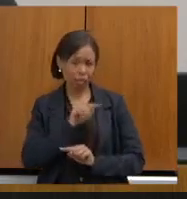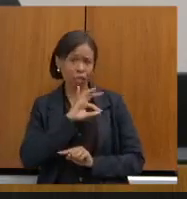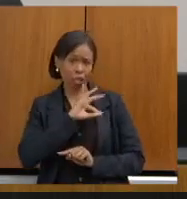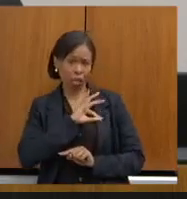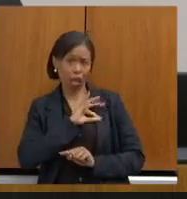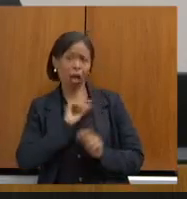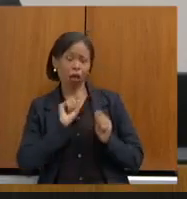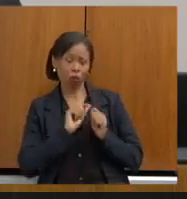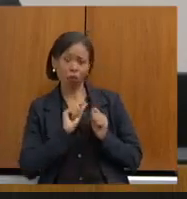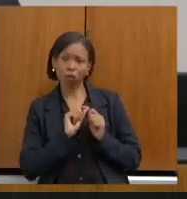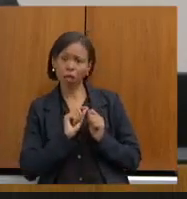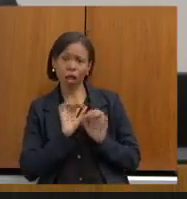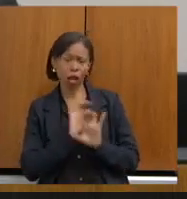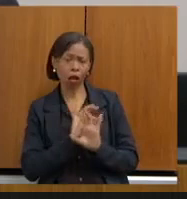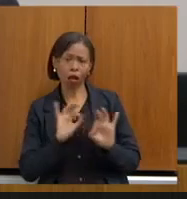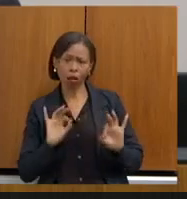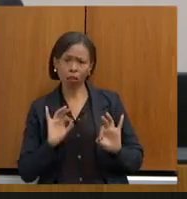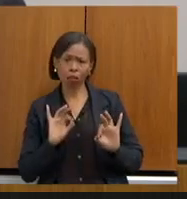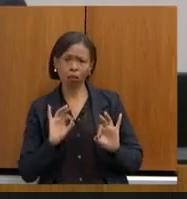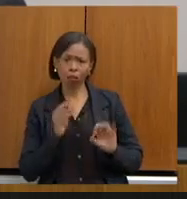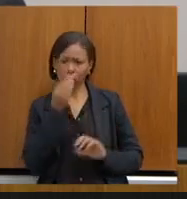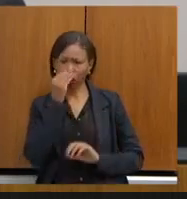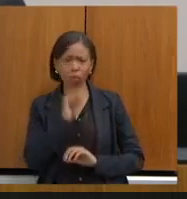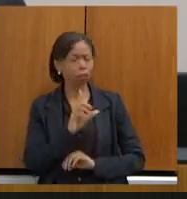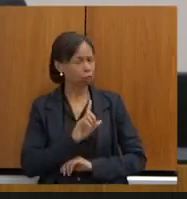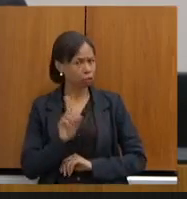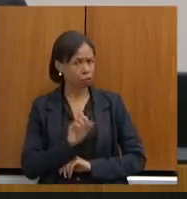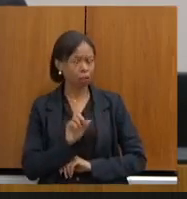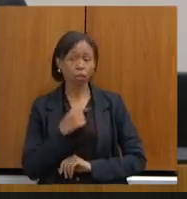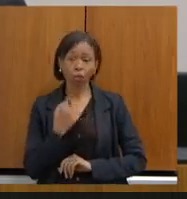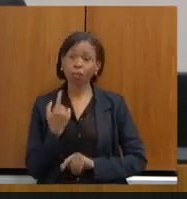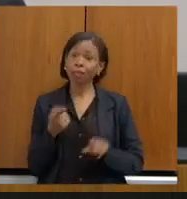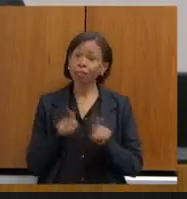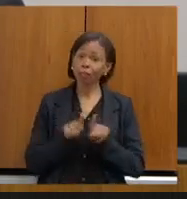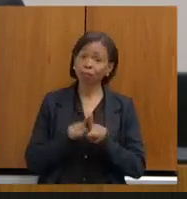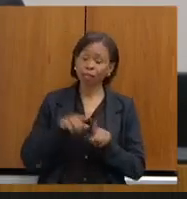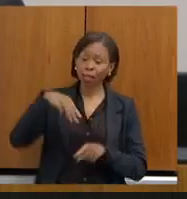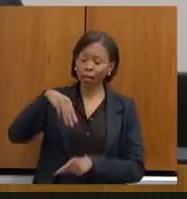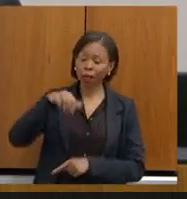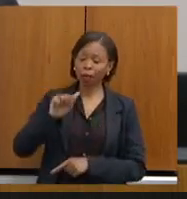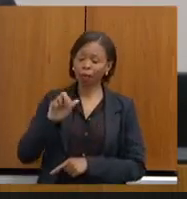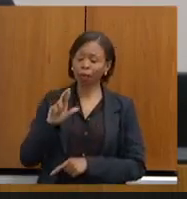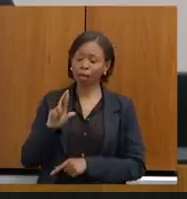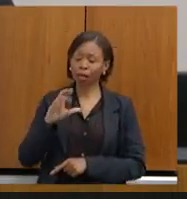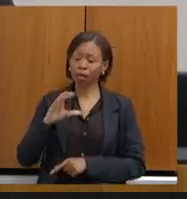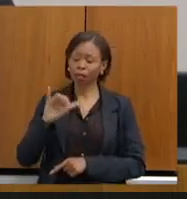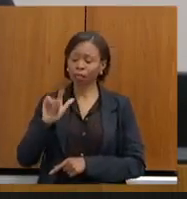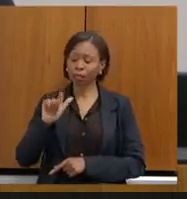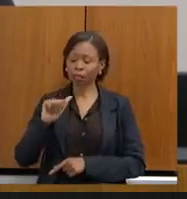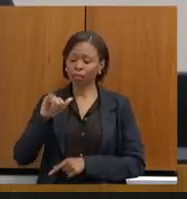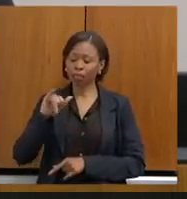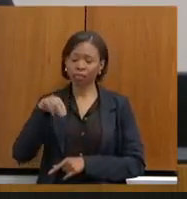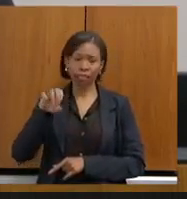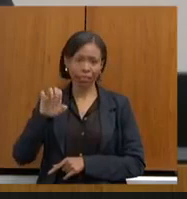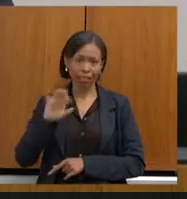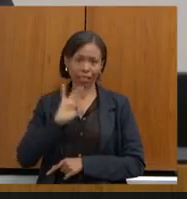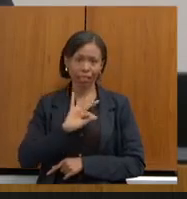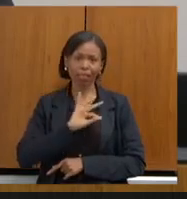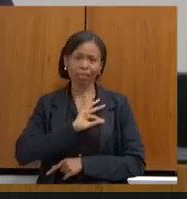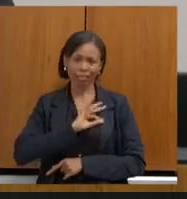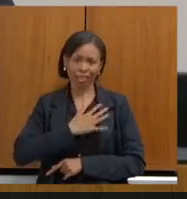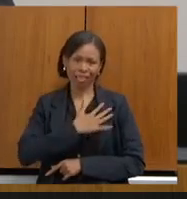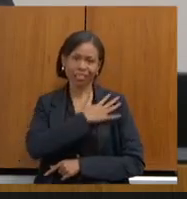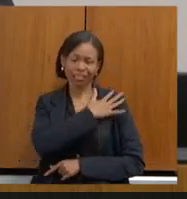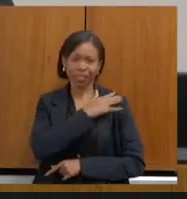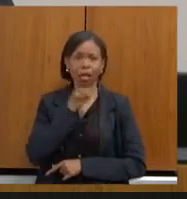ilesa da mesma forma comandante quando nós aqui a Gracie amos a Sargento marcelaine e chegou numa ocorrência de parcerias